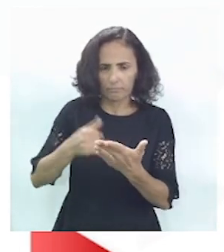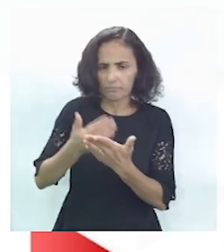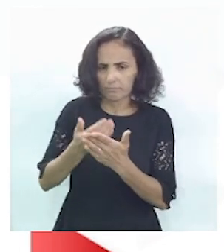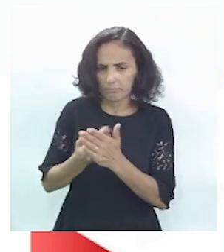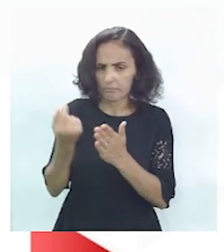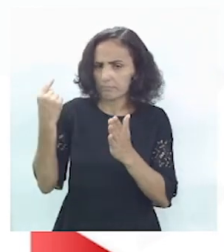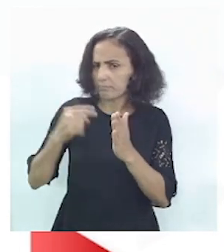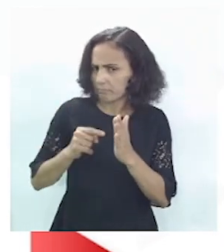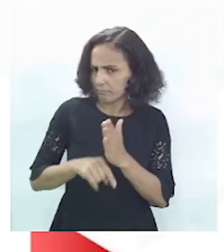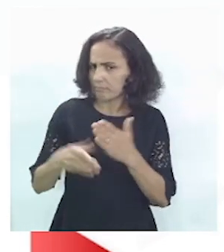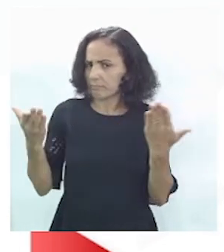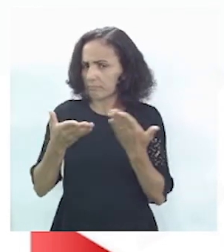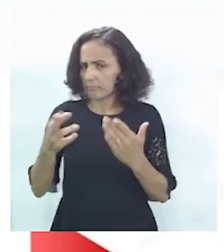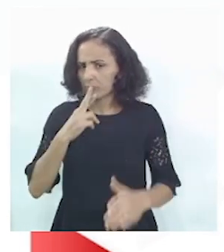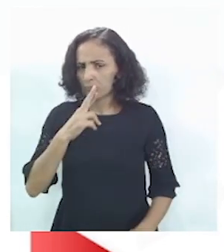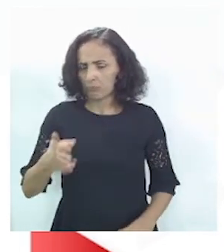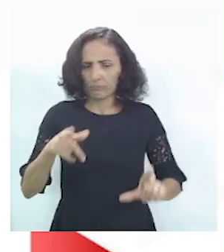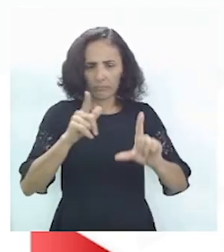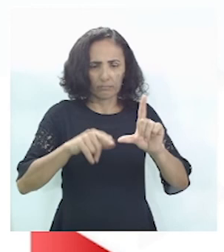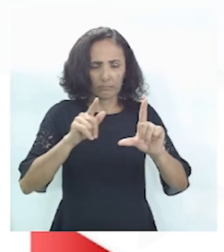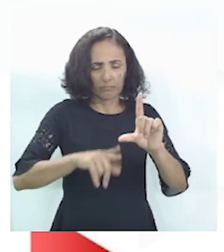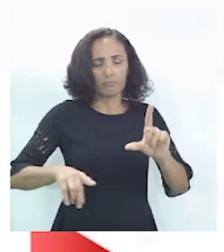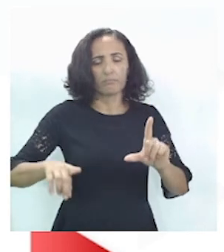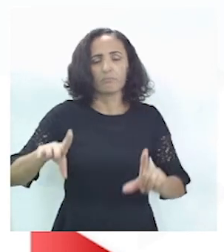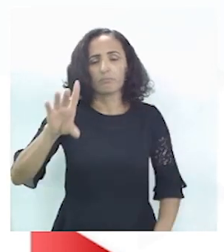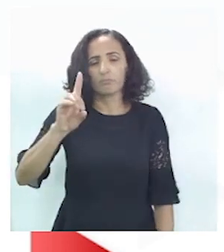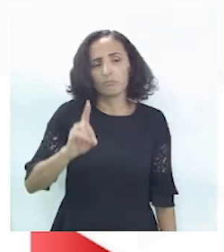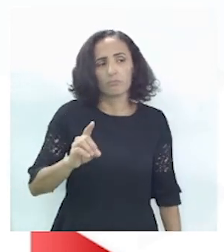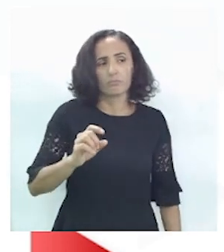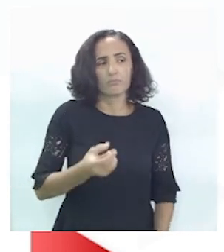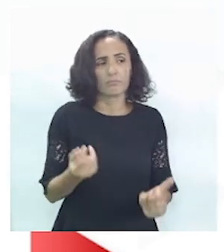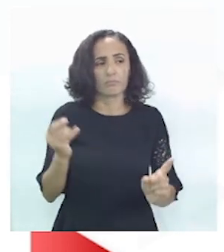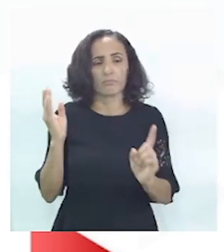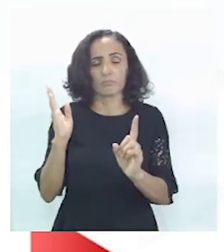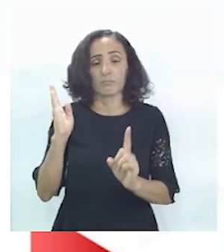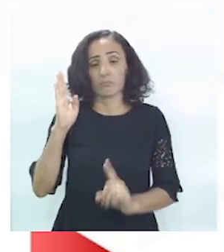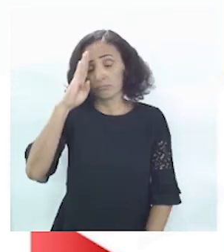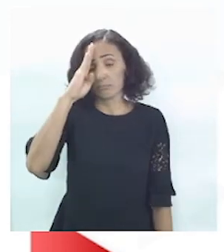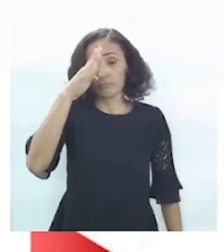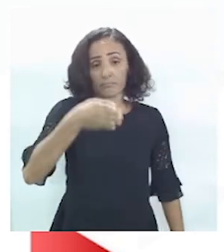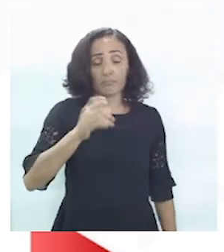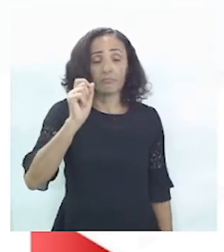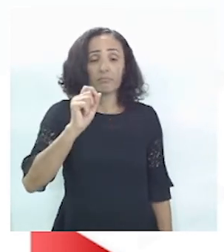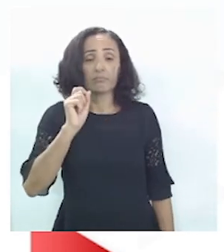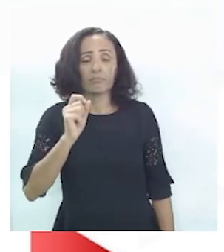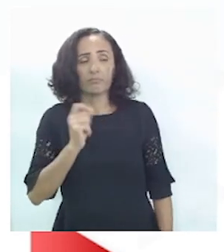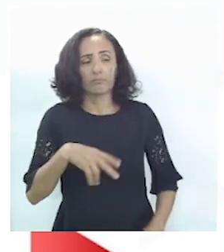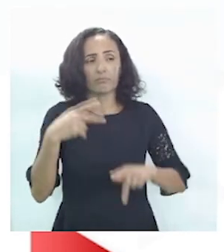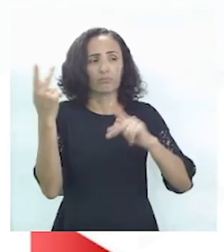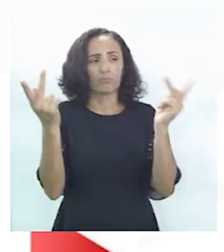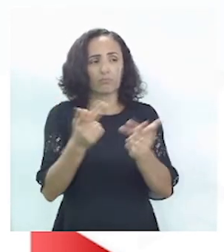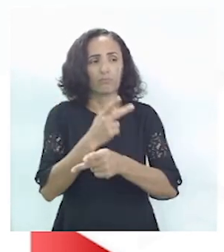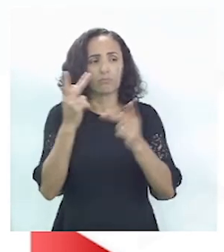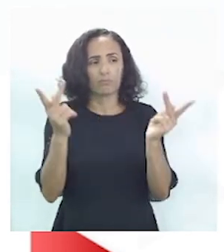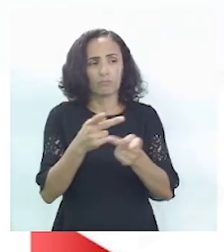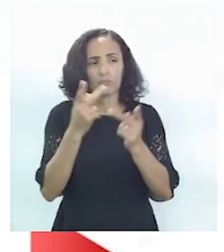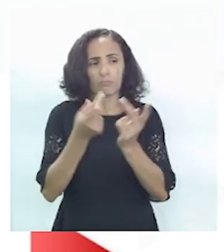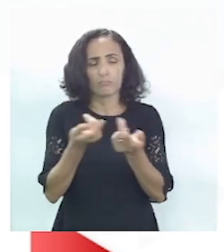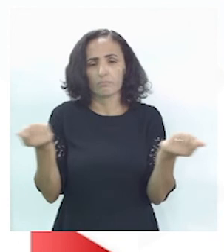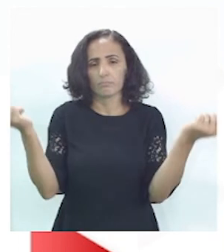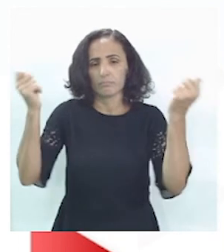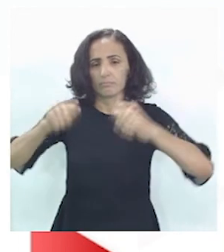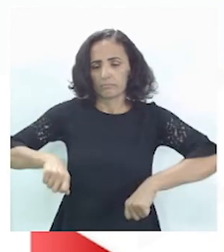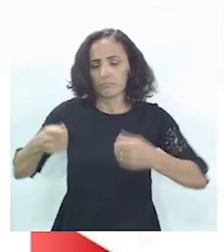vantagem a utilização do vento, ou seja, um recurso natural que possui capacidade